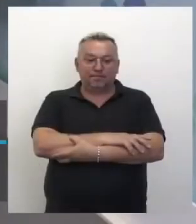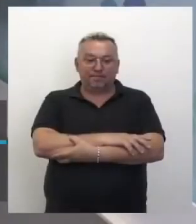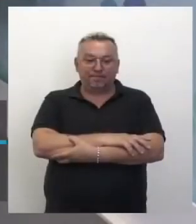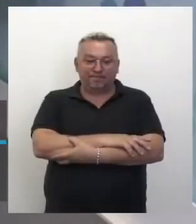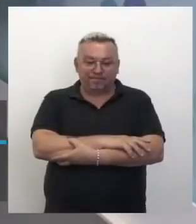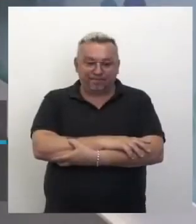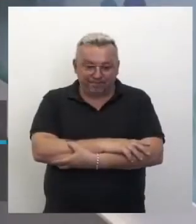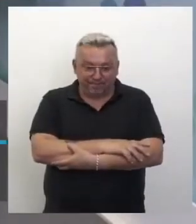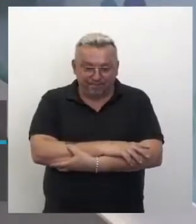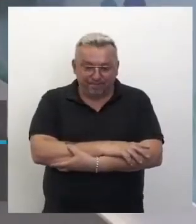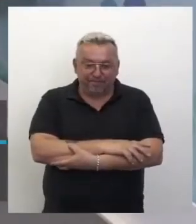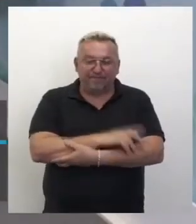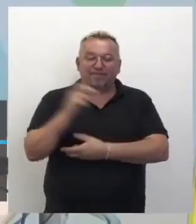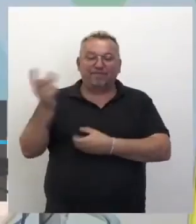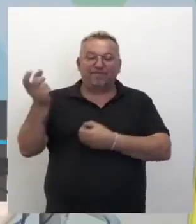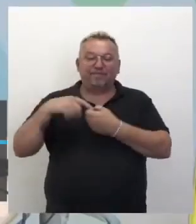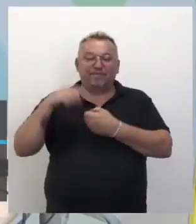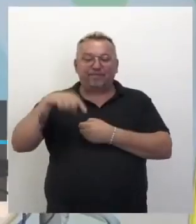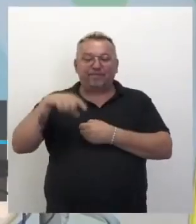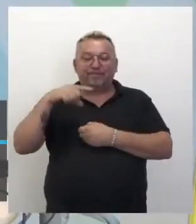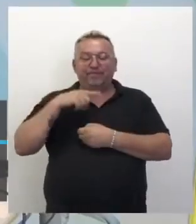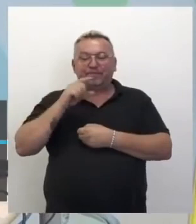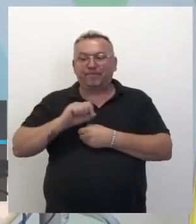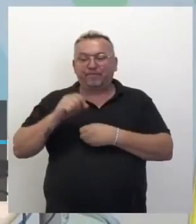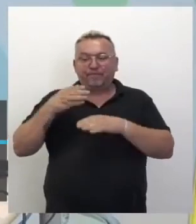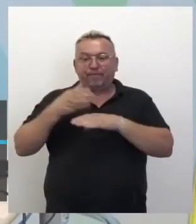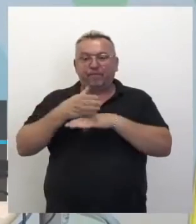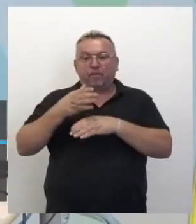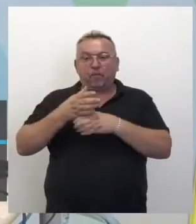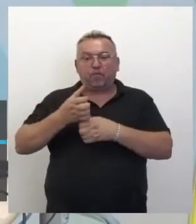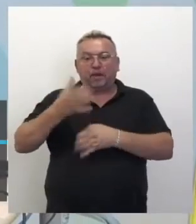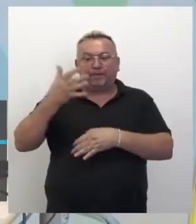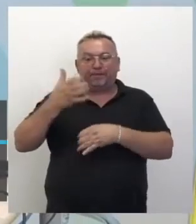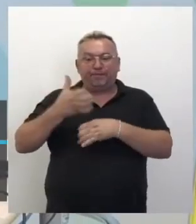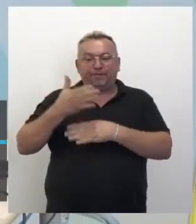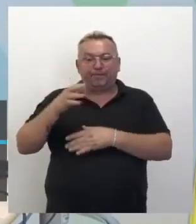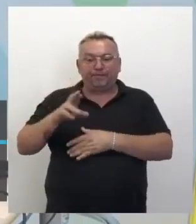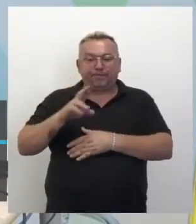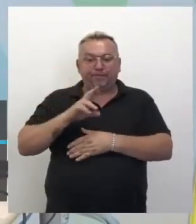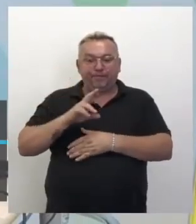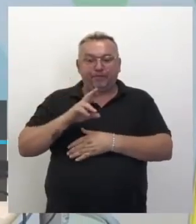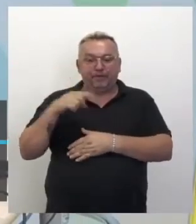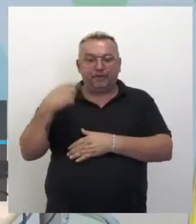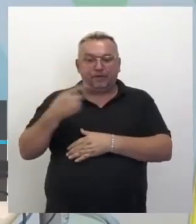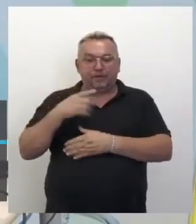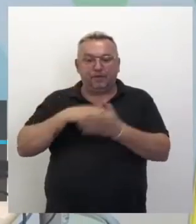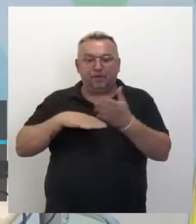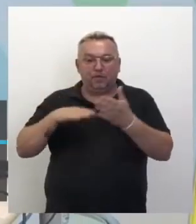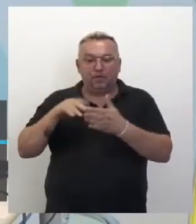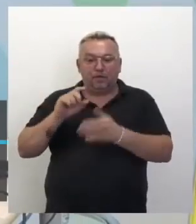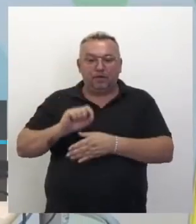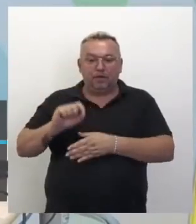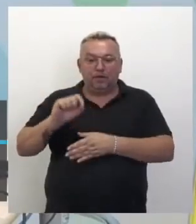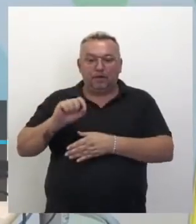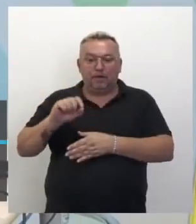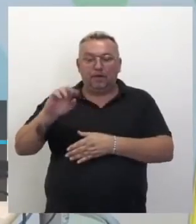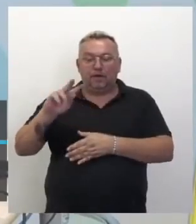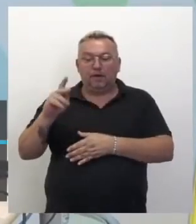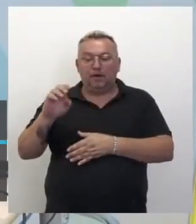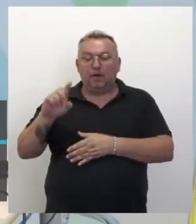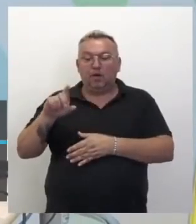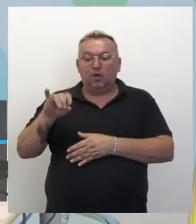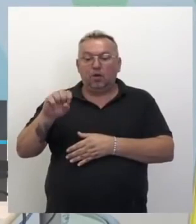Ed, we are back here. Voltamos e temos aqui interações. Quem mandou a respostinha aqui pra gente com todas elas foi a